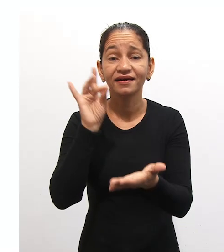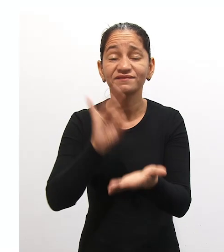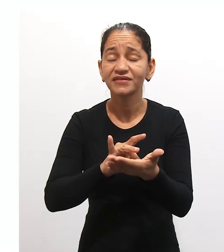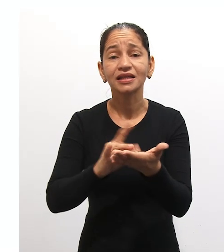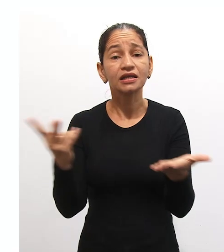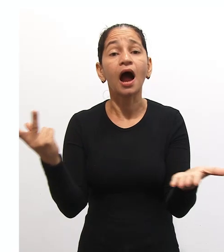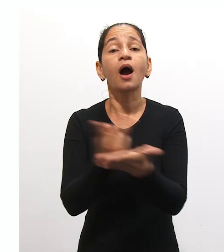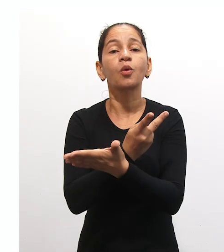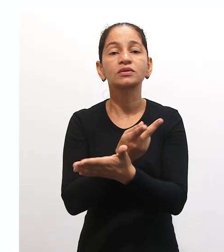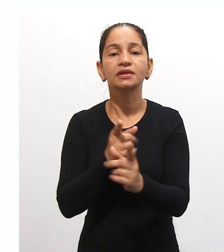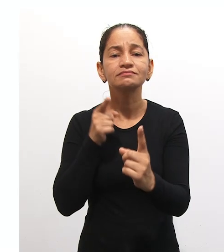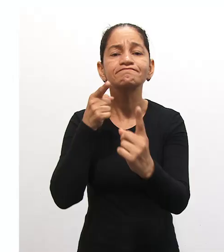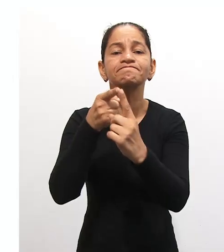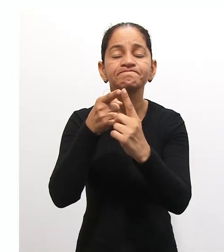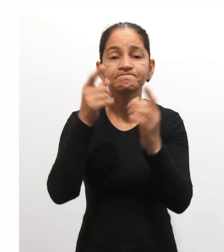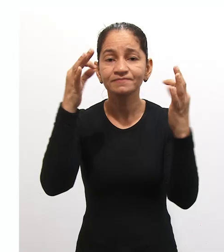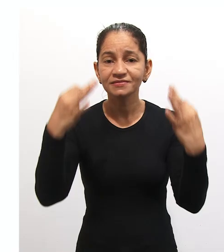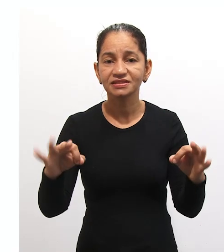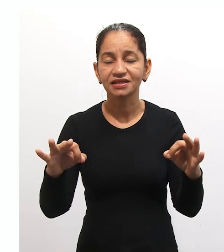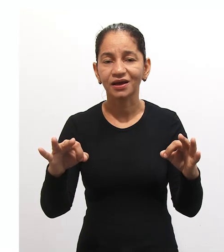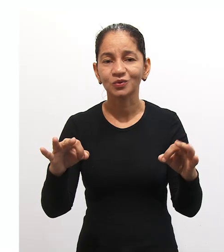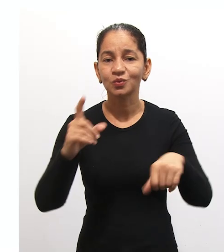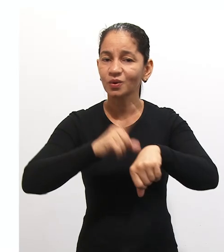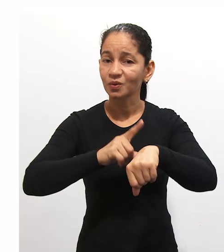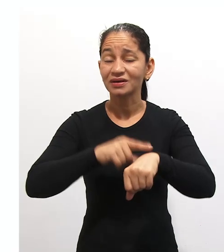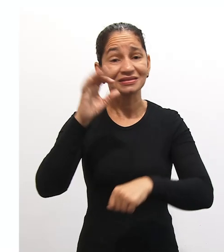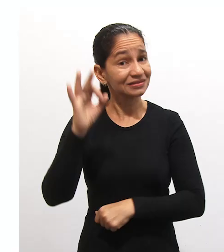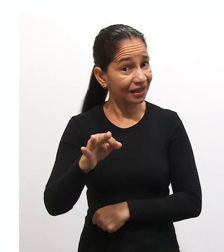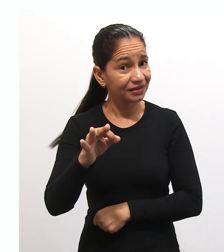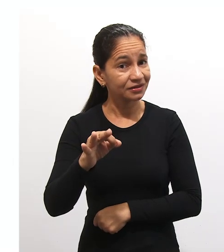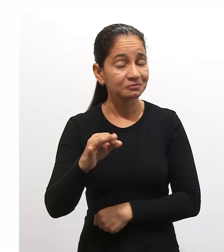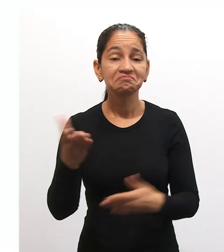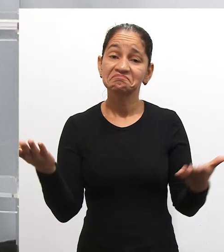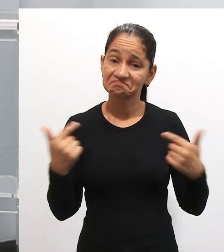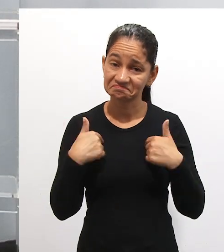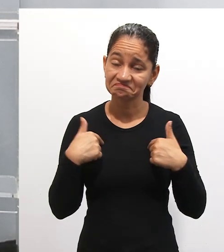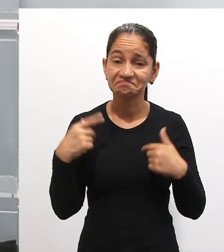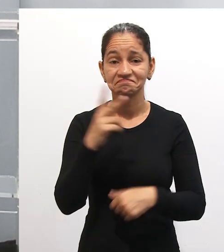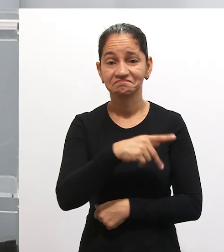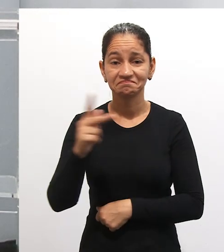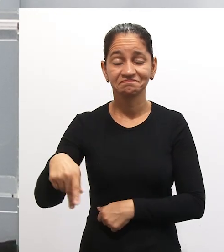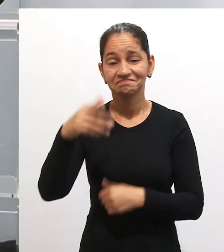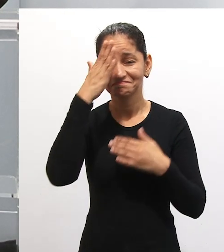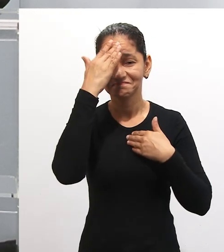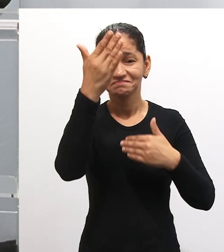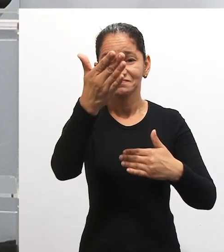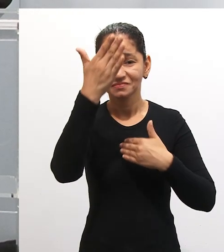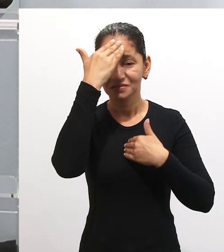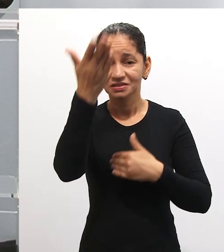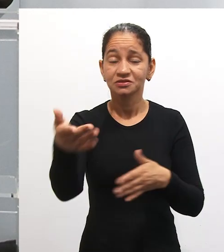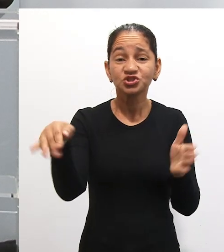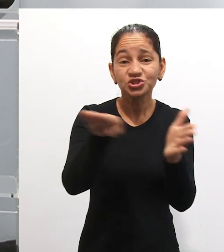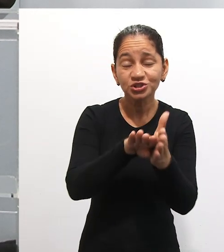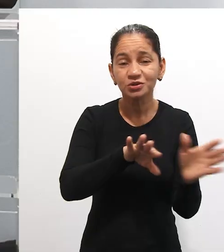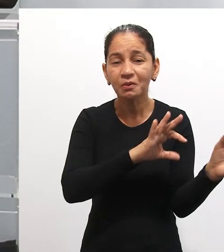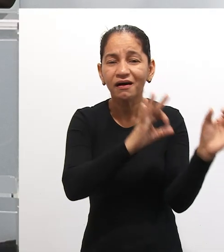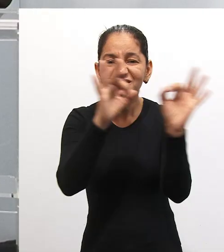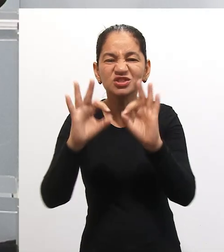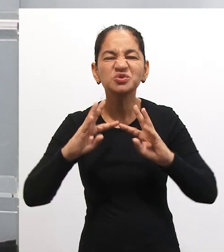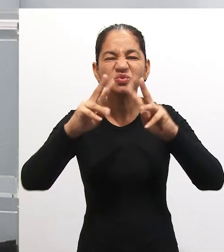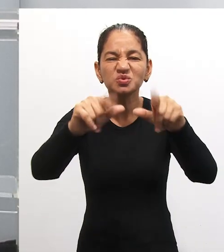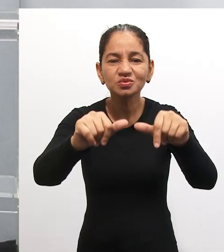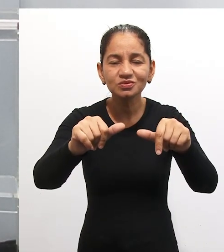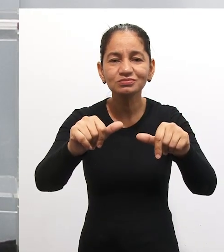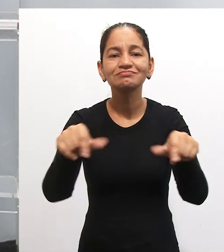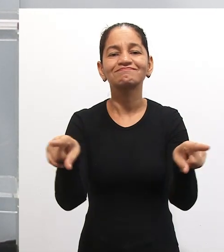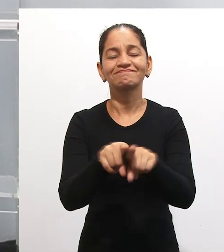e haja com precisão. Bom, eu agradeço muito para quem chegou até aqui, assistiu